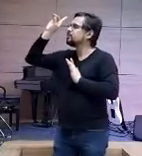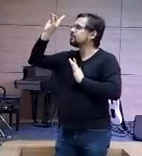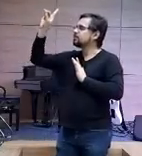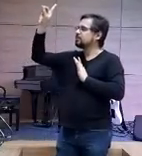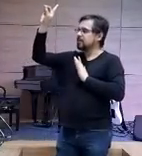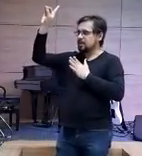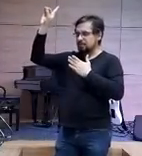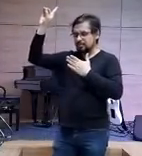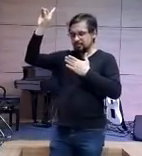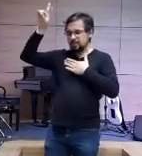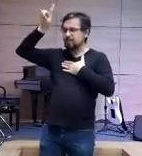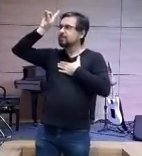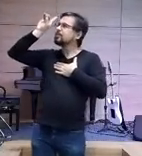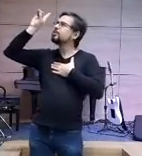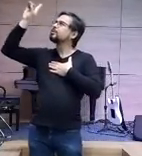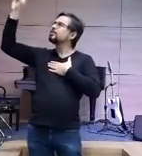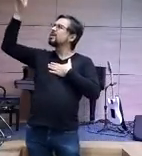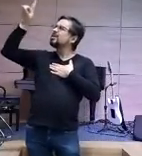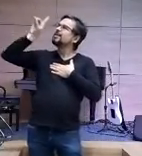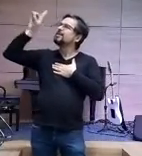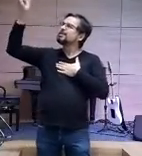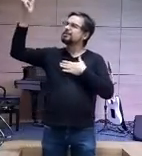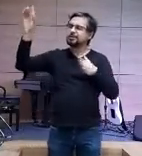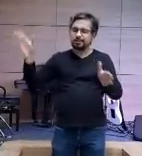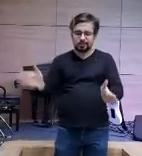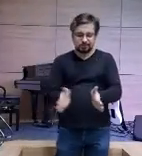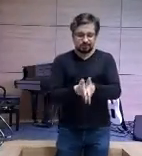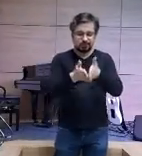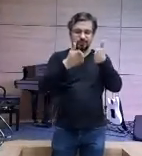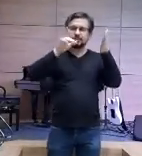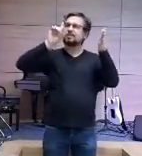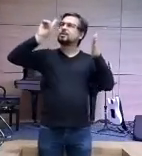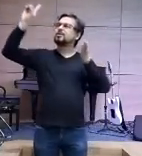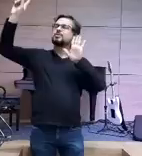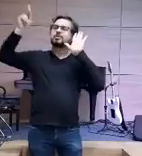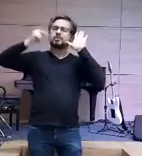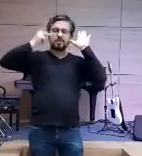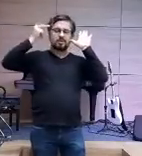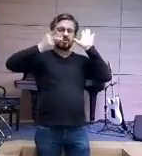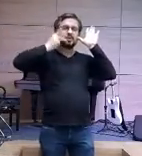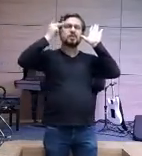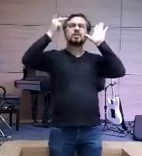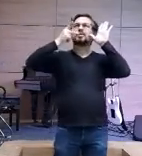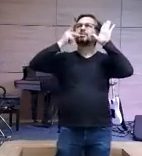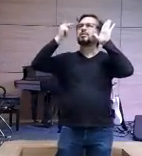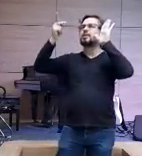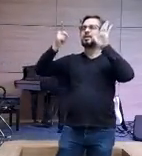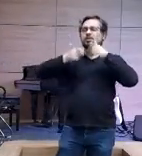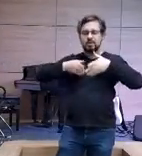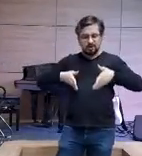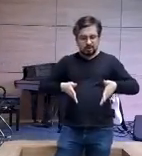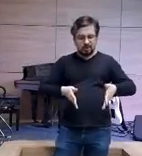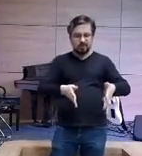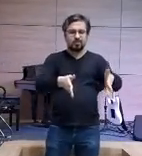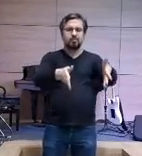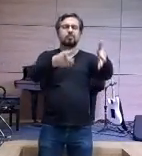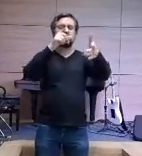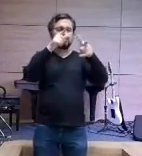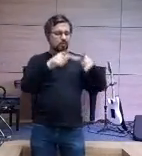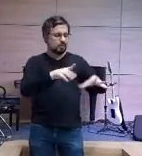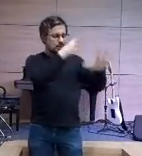meu Deus é Deus de Milagres Deus de Promessas caminho no deserto